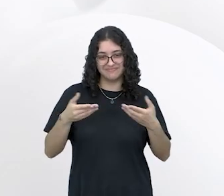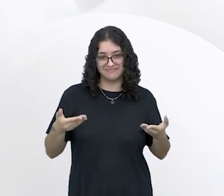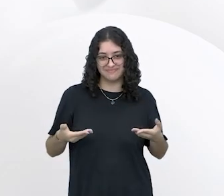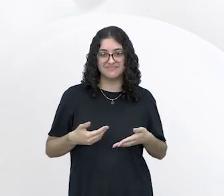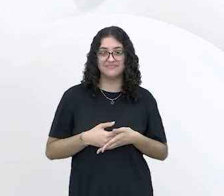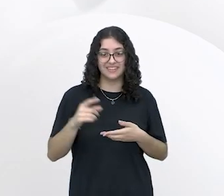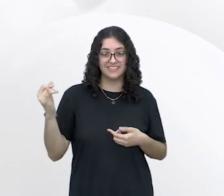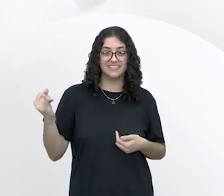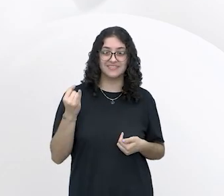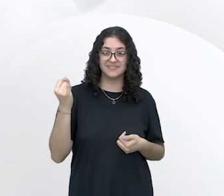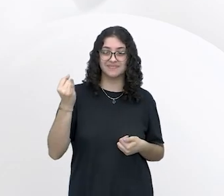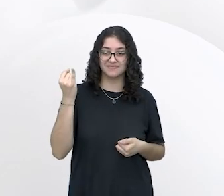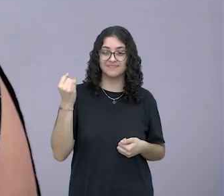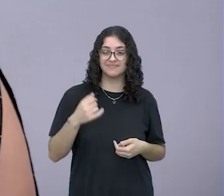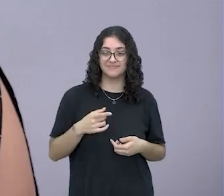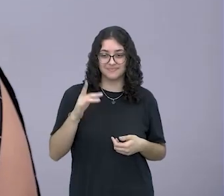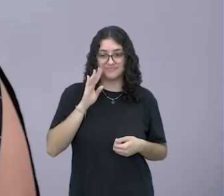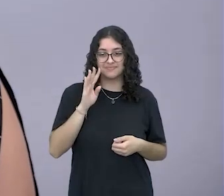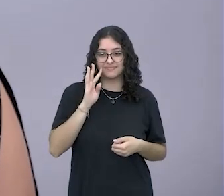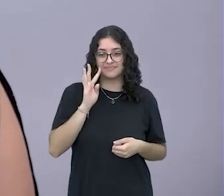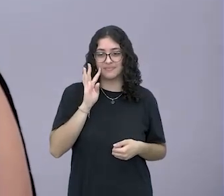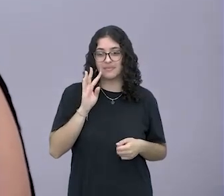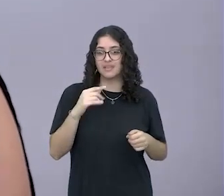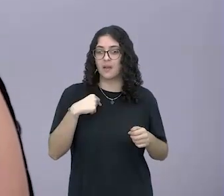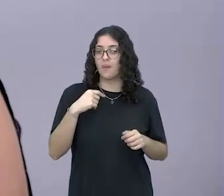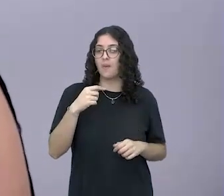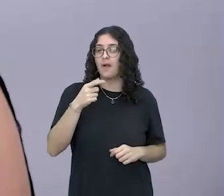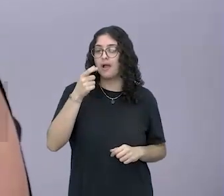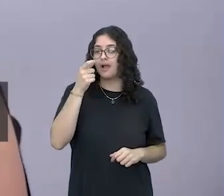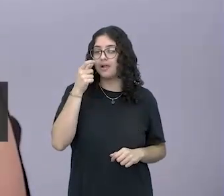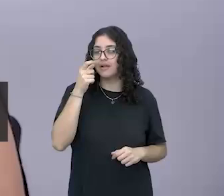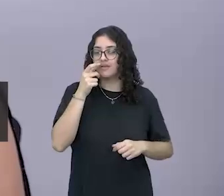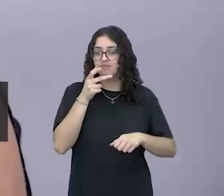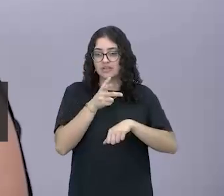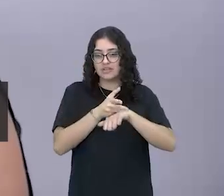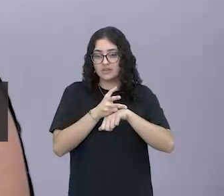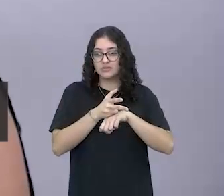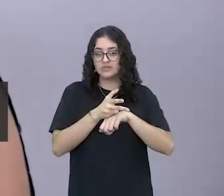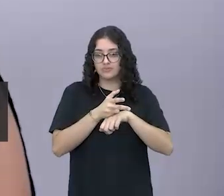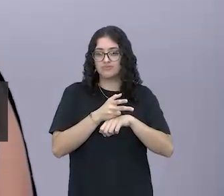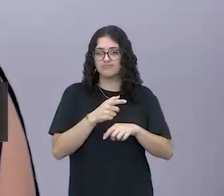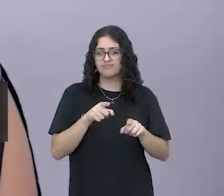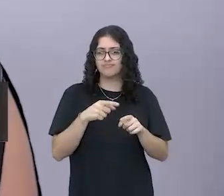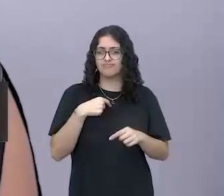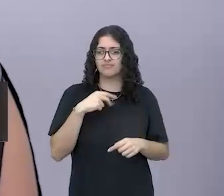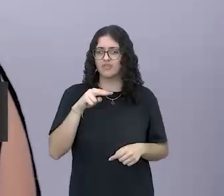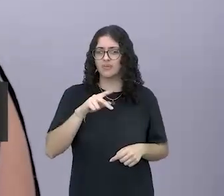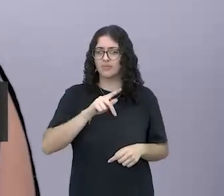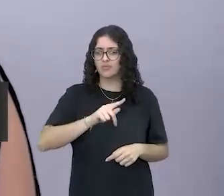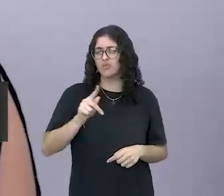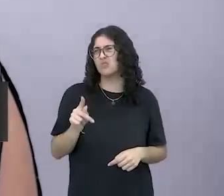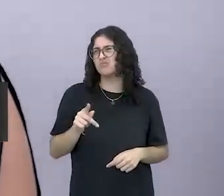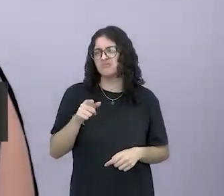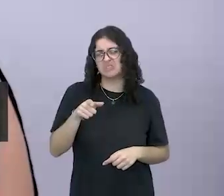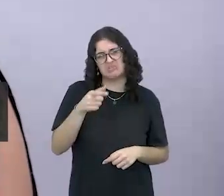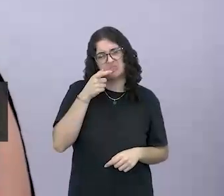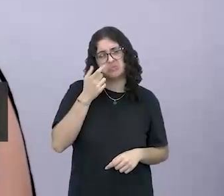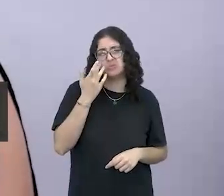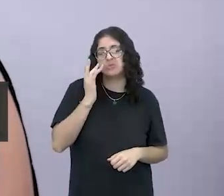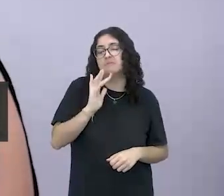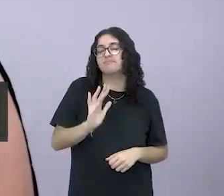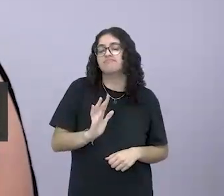muito importante. Isso é muito bacana. Eu tenho assistido bastante vídeos assim, e eu vi um vídeo de um professor, não sei se vocês